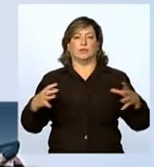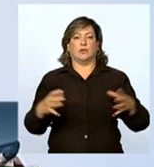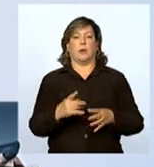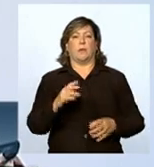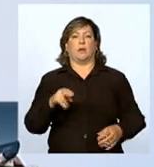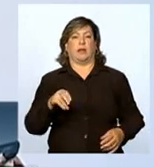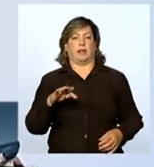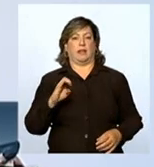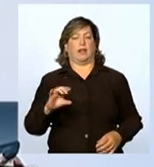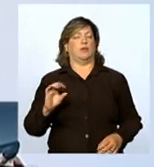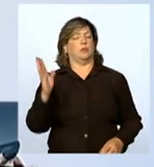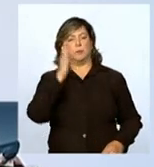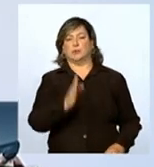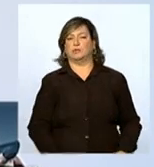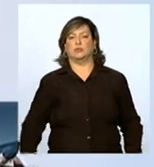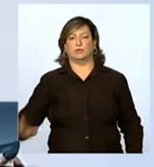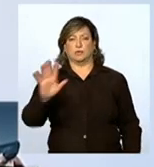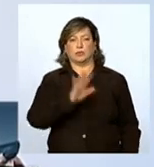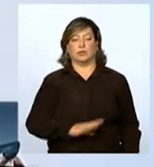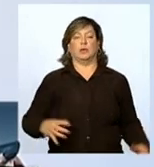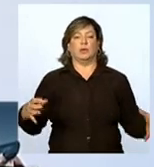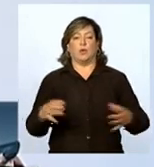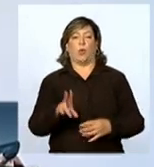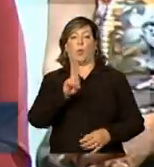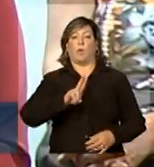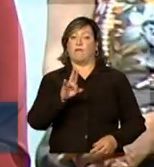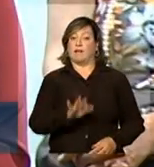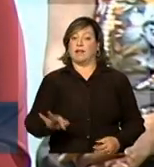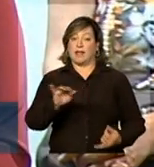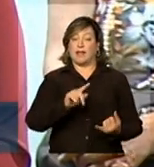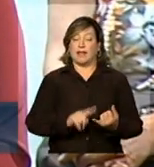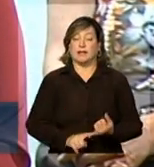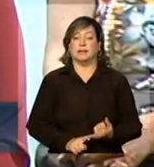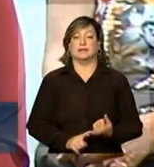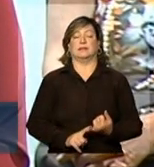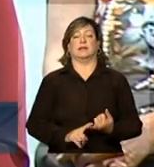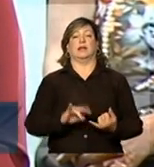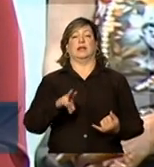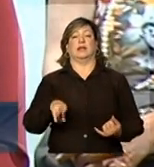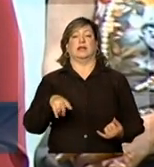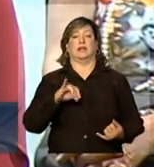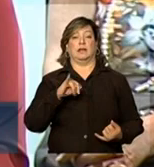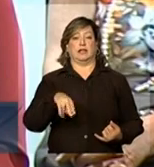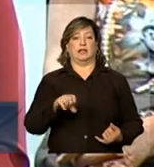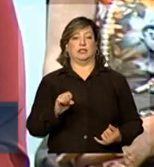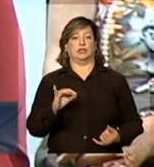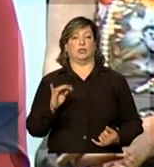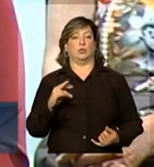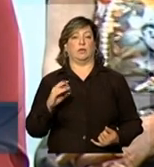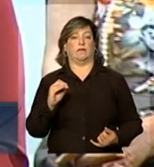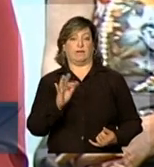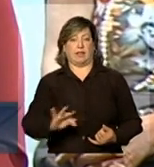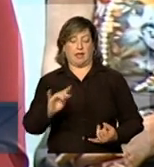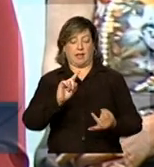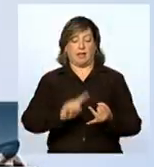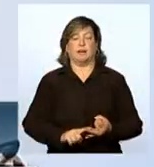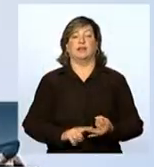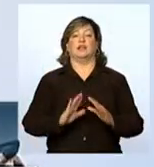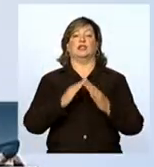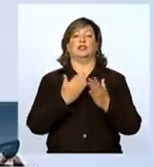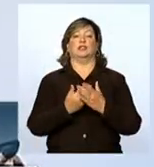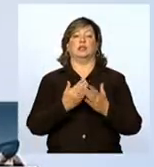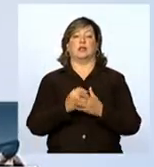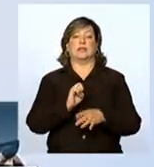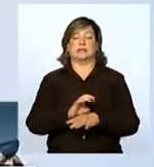um esforço coletivo que envolve as universidades federais, envolve institutos federais, escolas estaduais, todo o